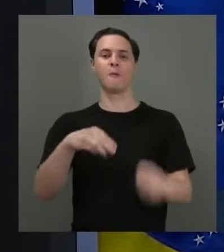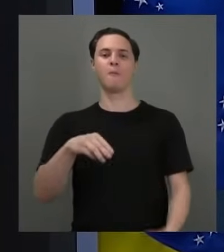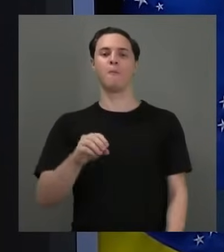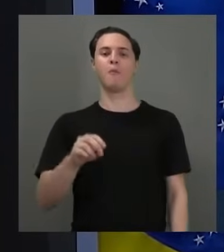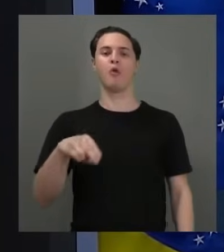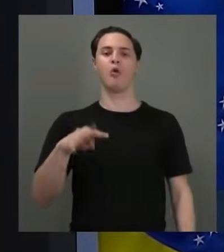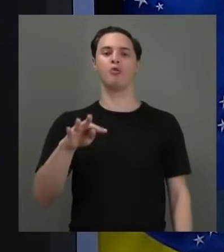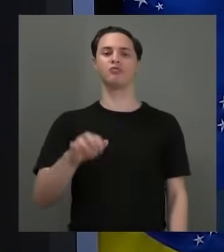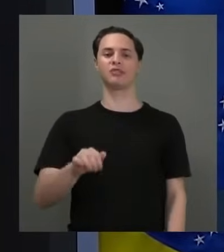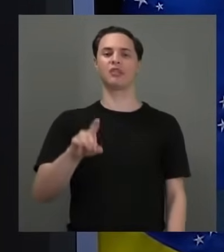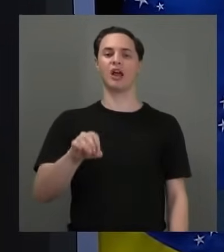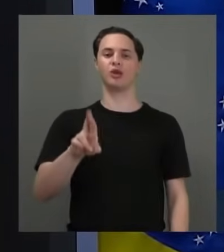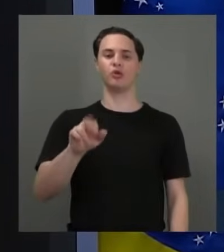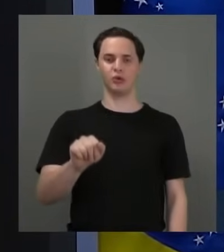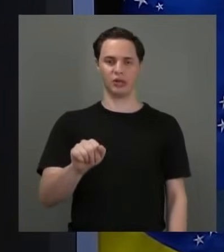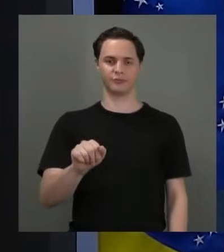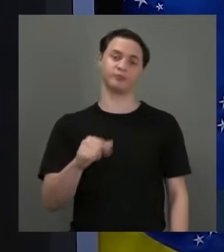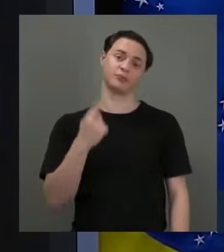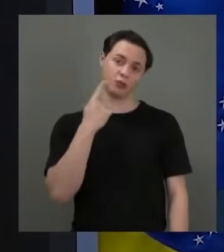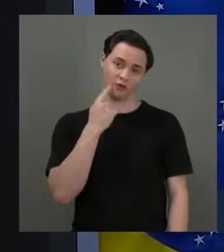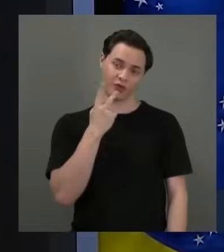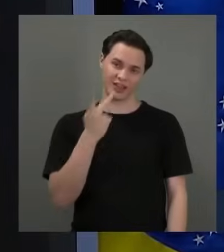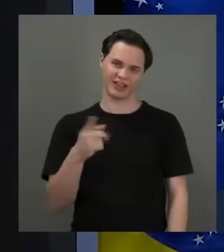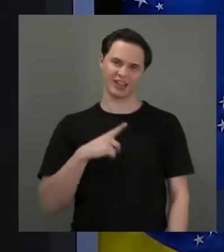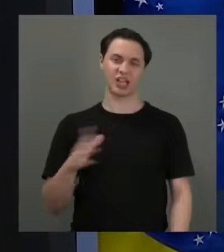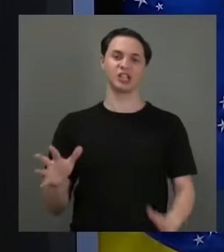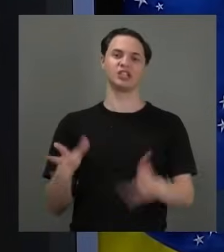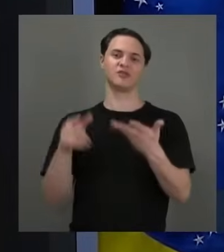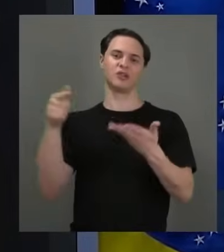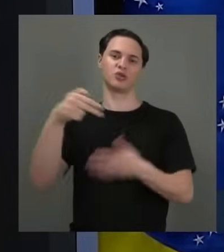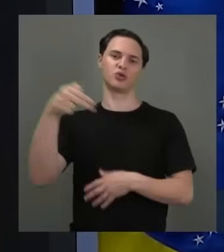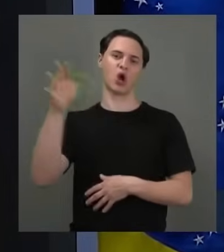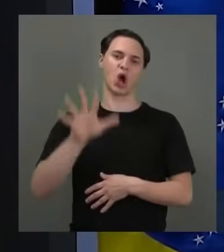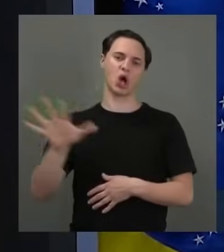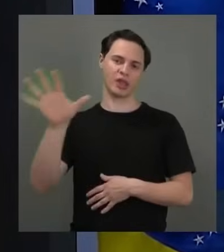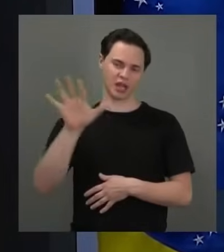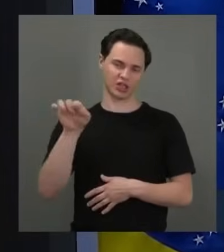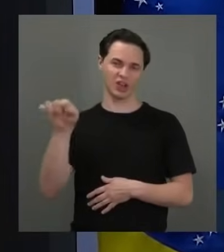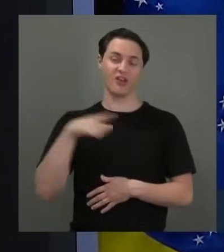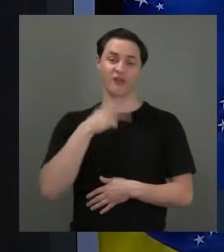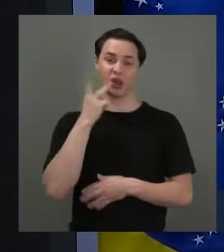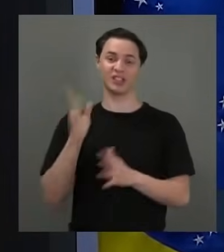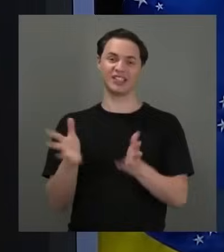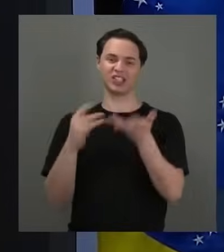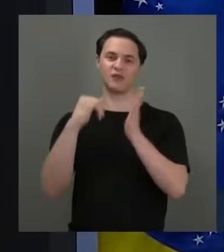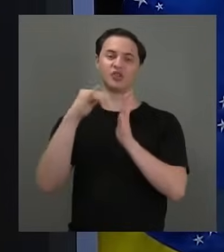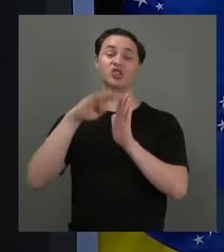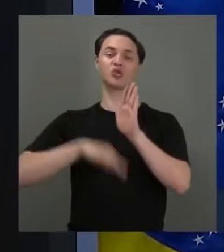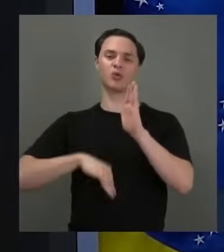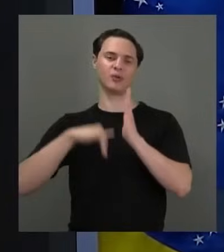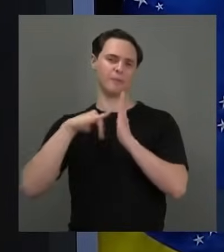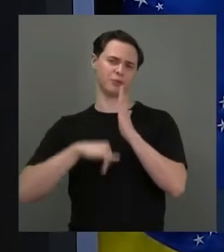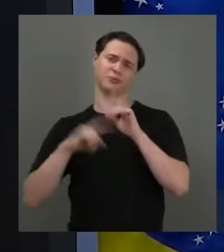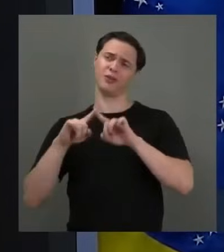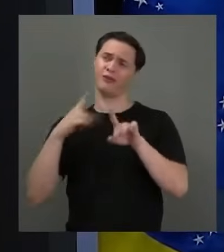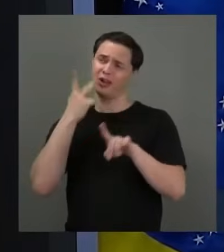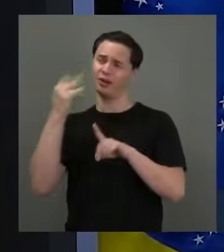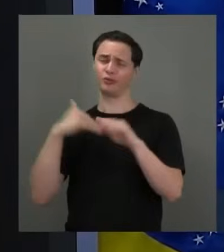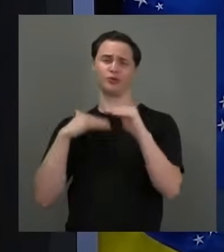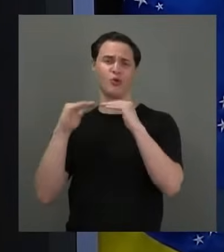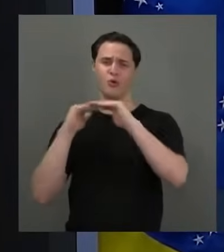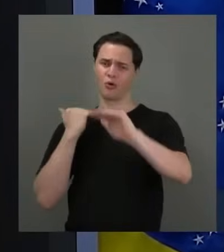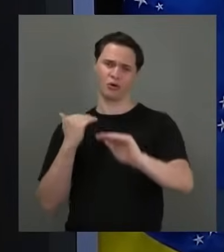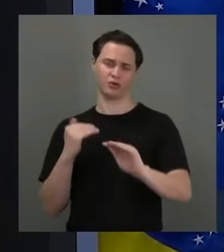contrária à manutenção desse incentivo às montadoras, embora tenha o seu mérito no sentido